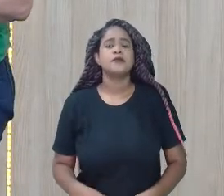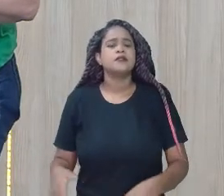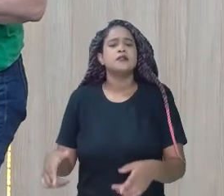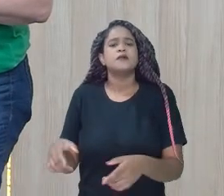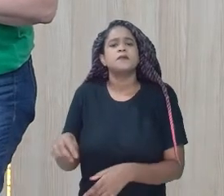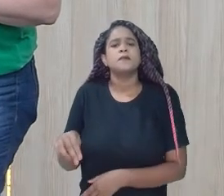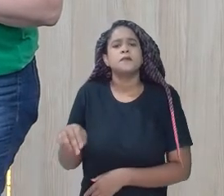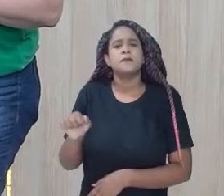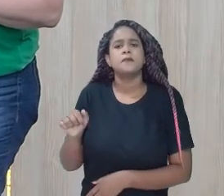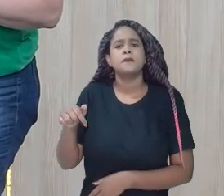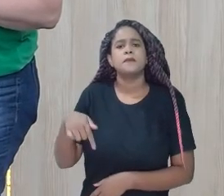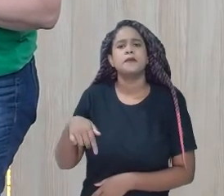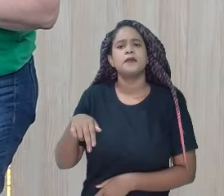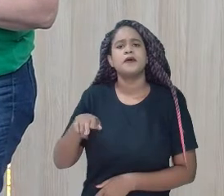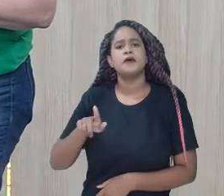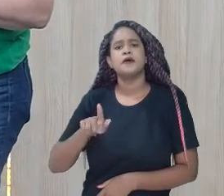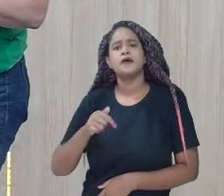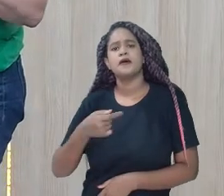Mangá é como